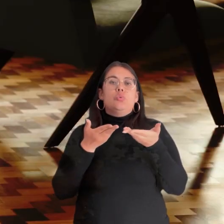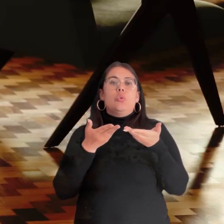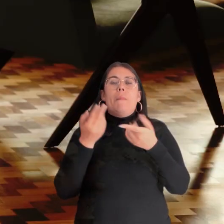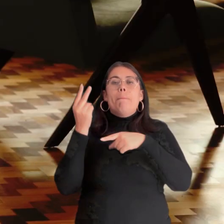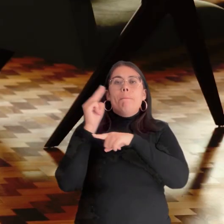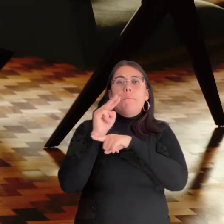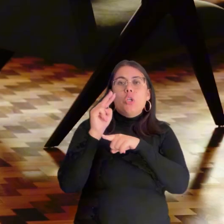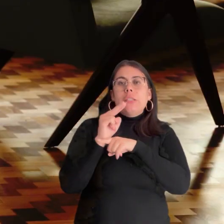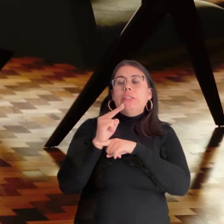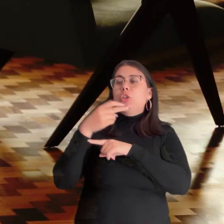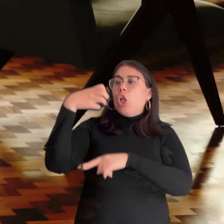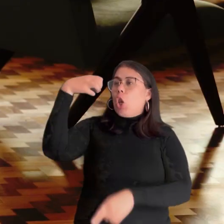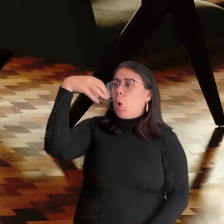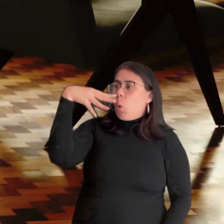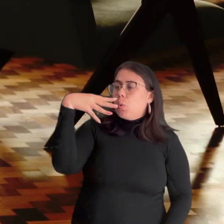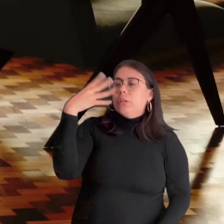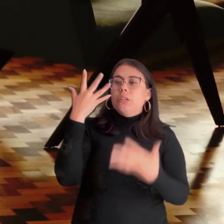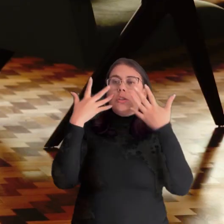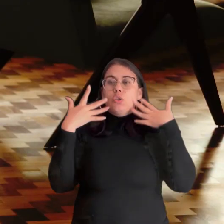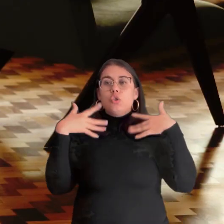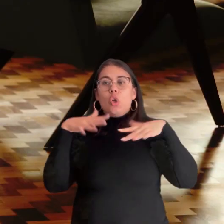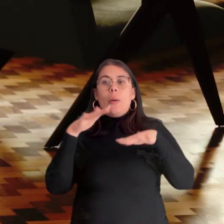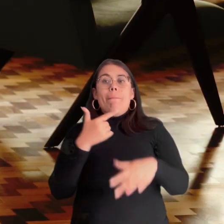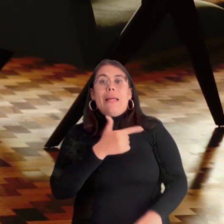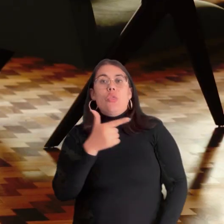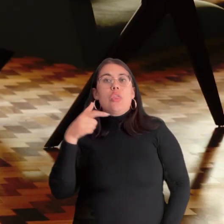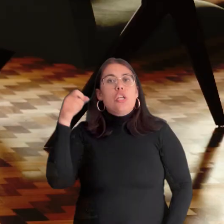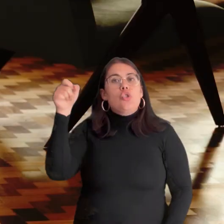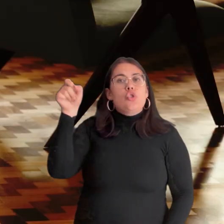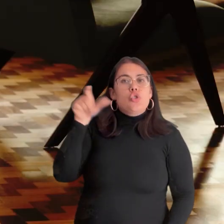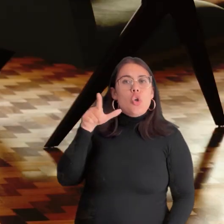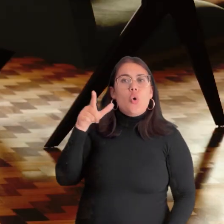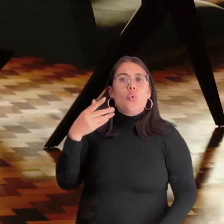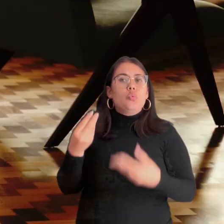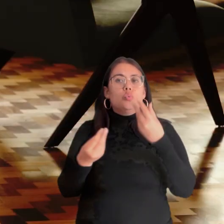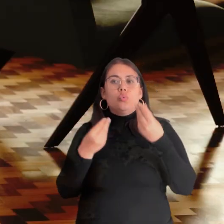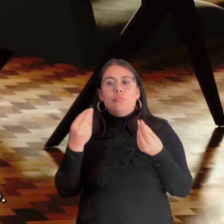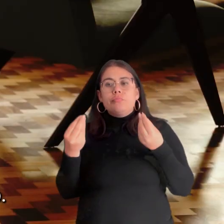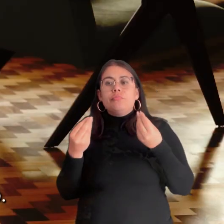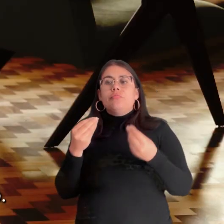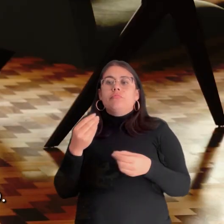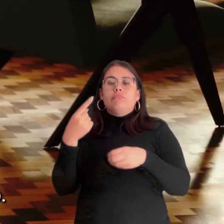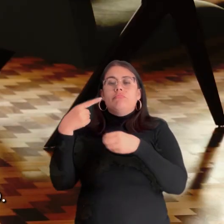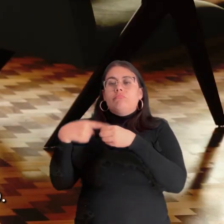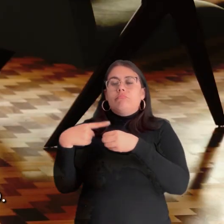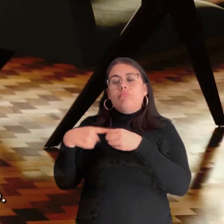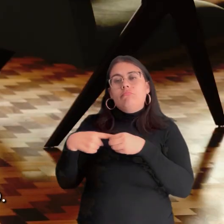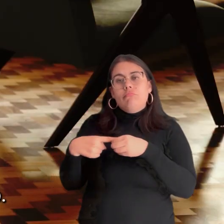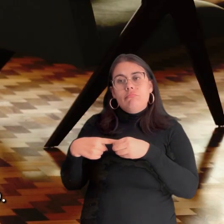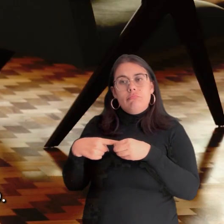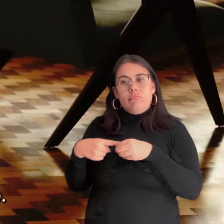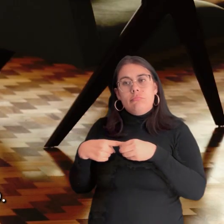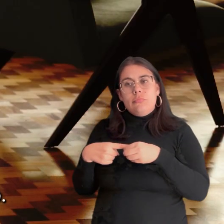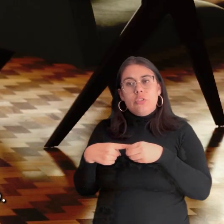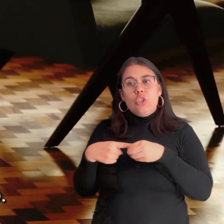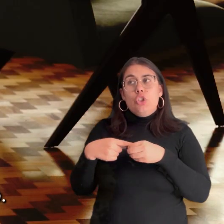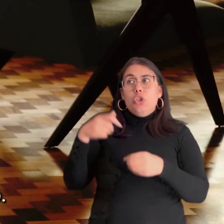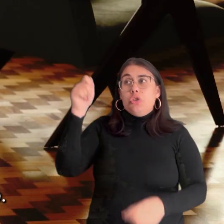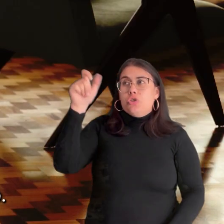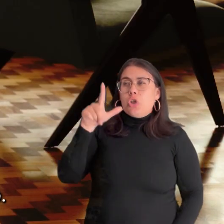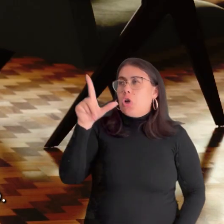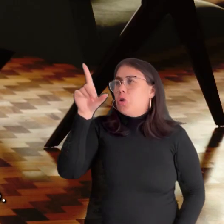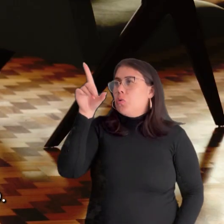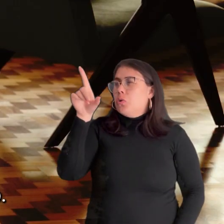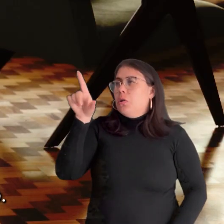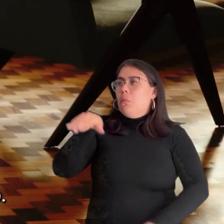sol, num país, numa cidade que toma sol o dia inteiro, né, vivemos num país tropical, ainda que estejamos no